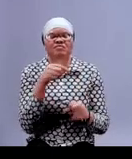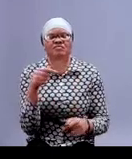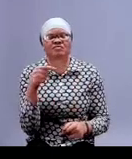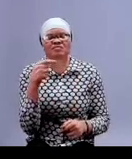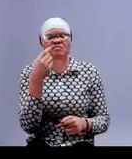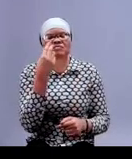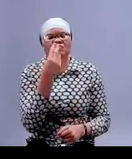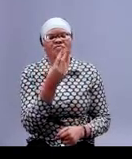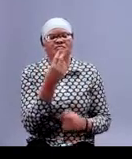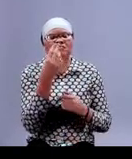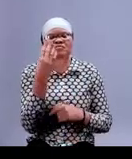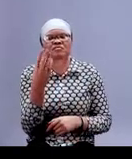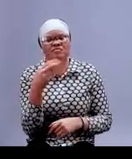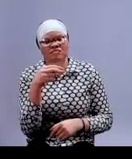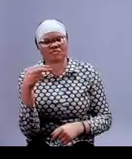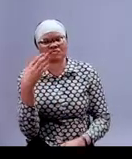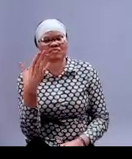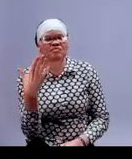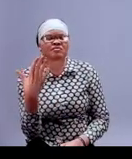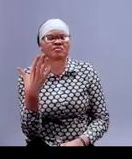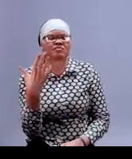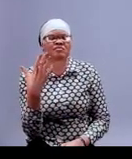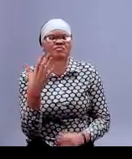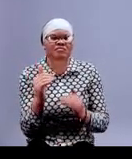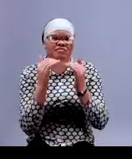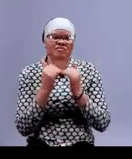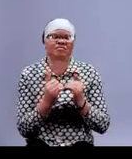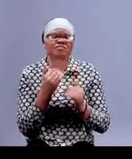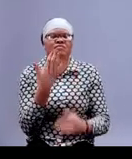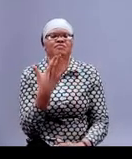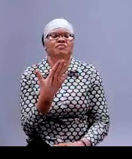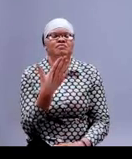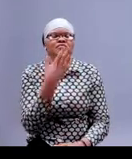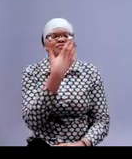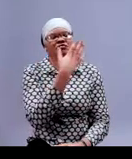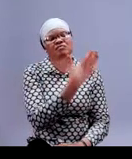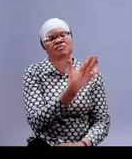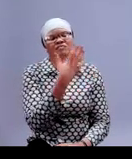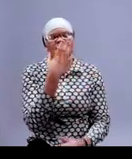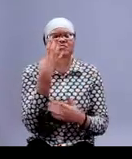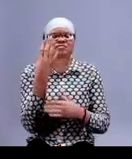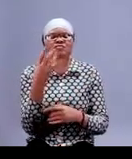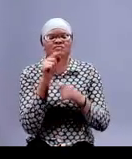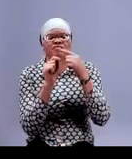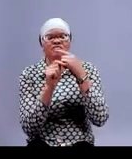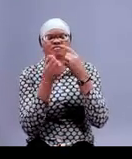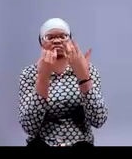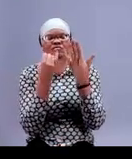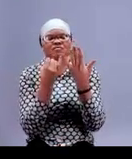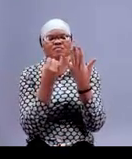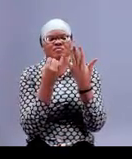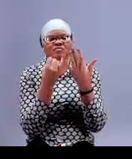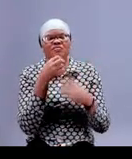= 5 baixa o 4 54 a dividir por 6